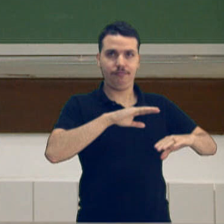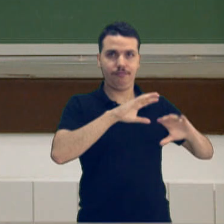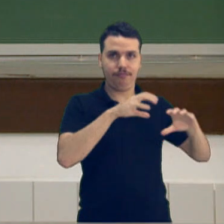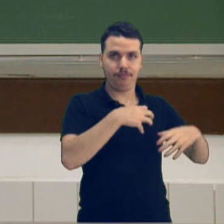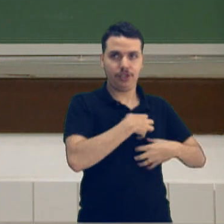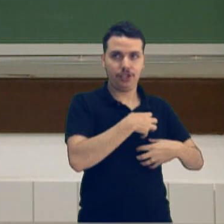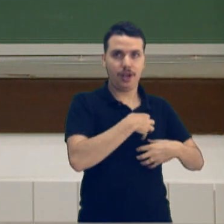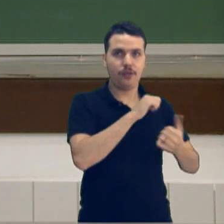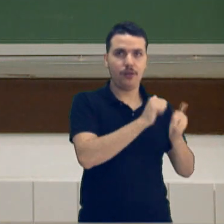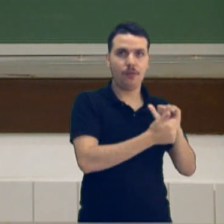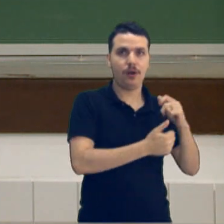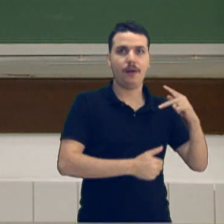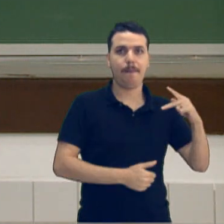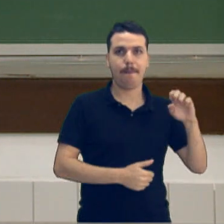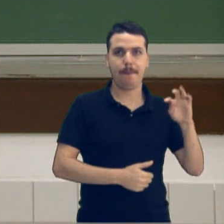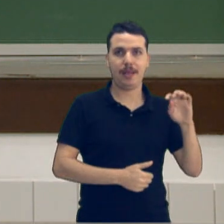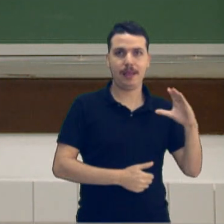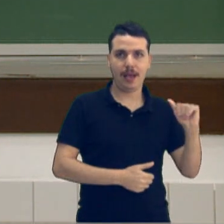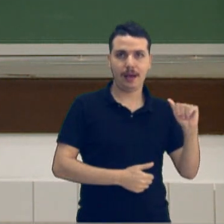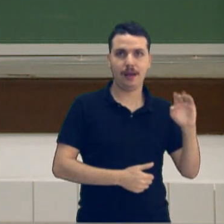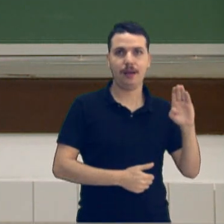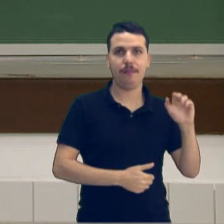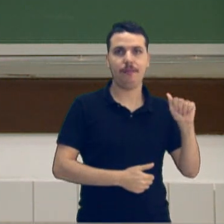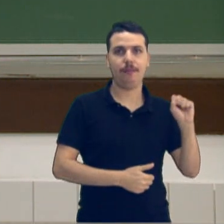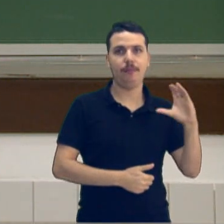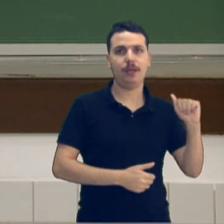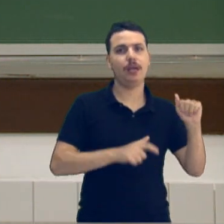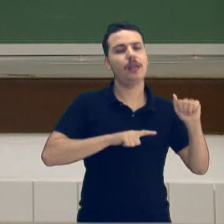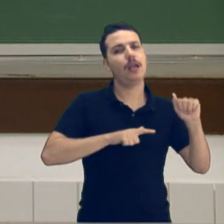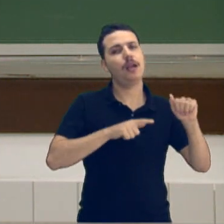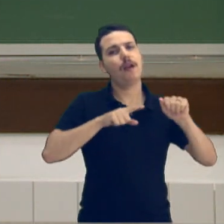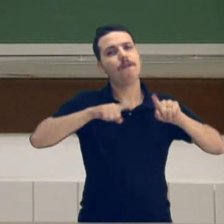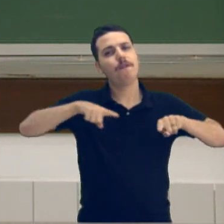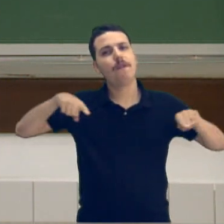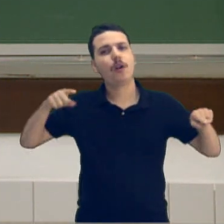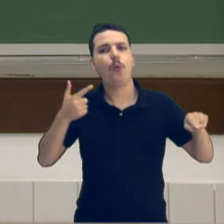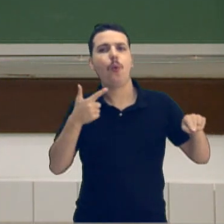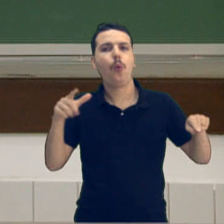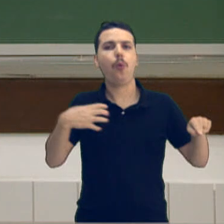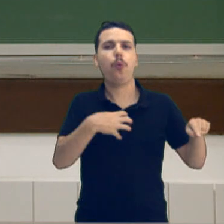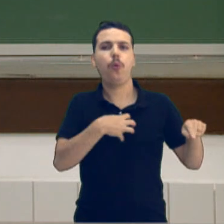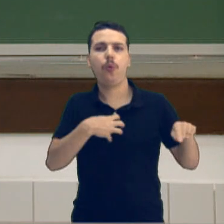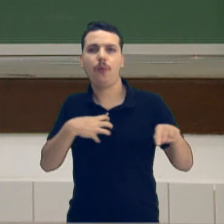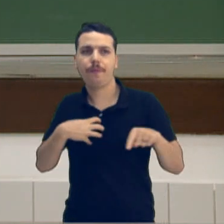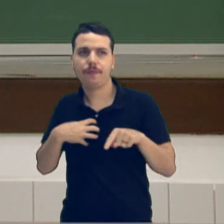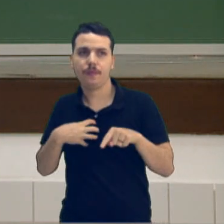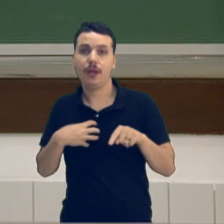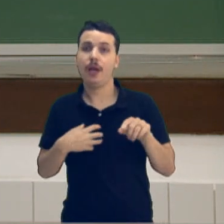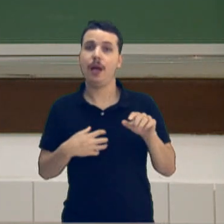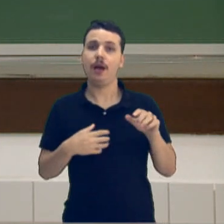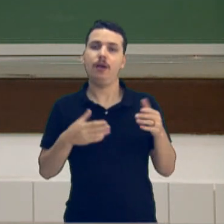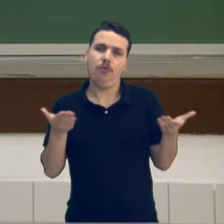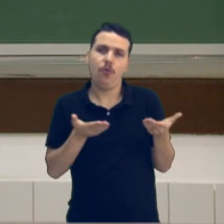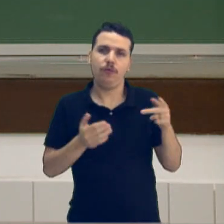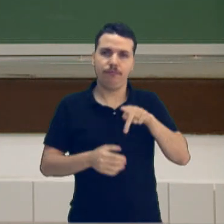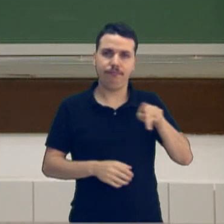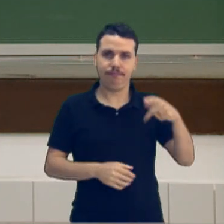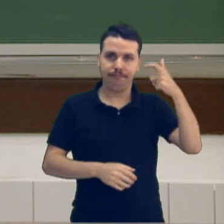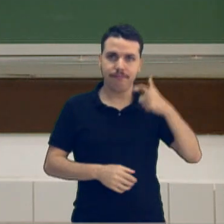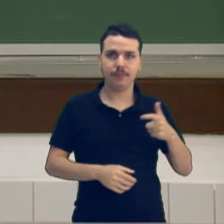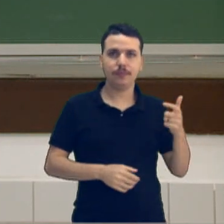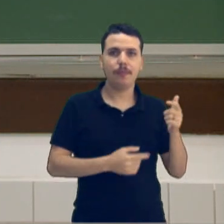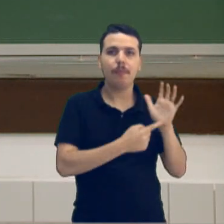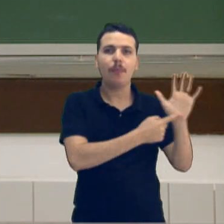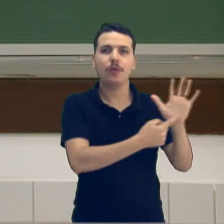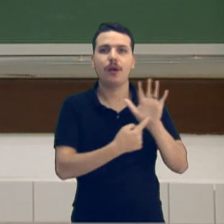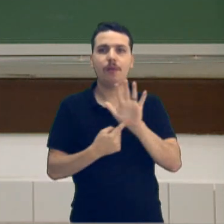existem variações de outros tipos, de outros estilos, né? Aqui a prof trouxe dois, que é o só com as